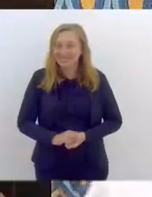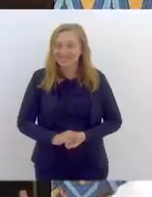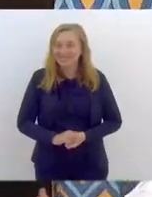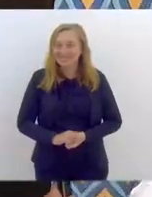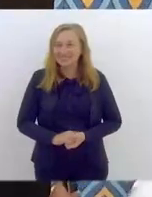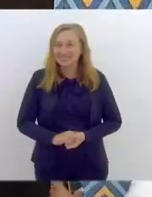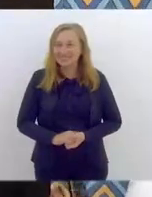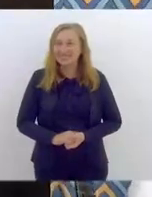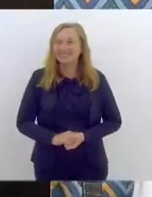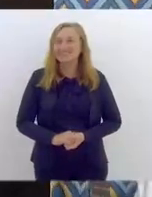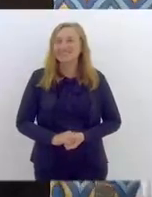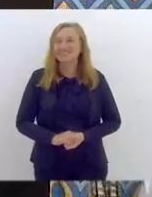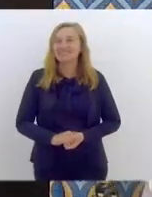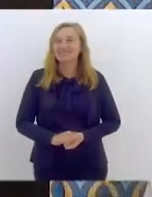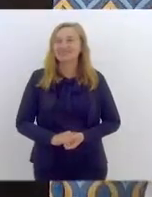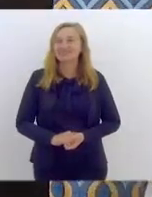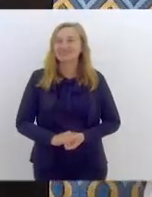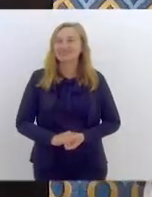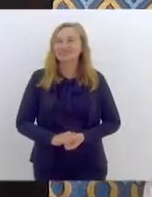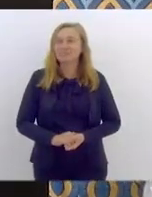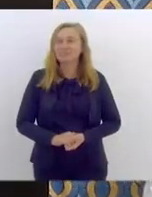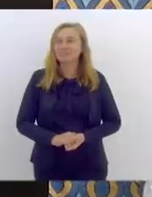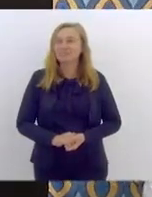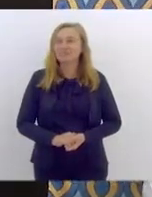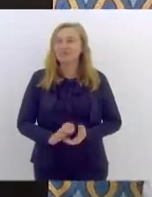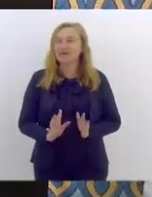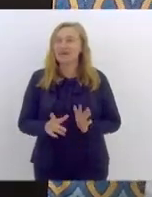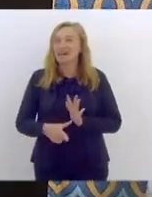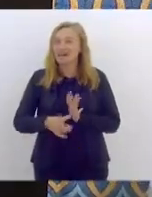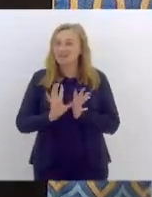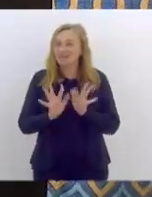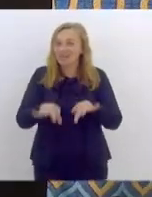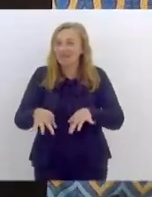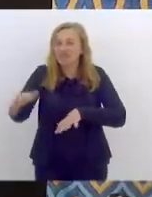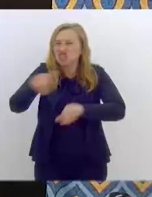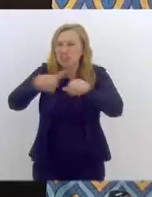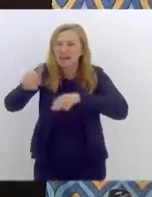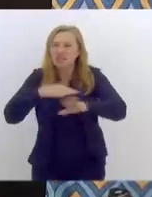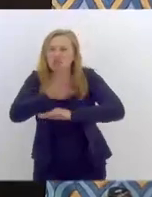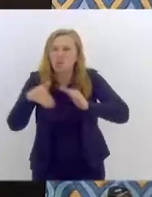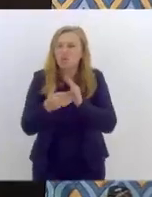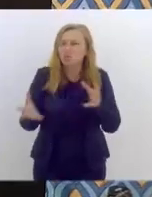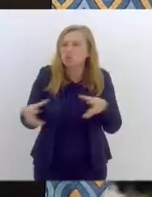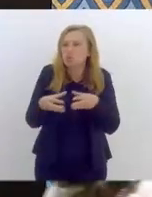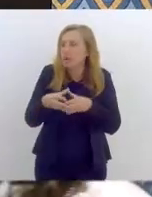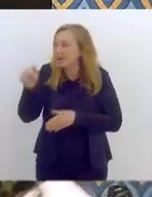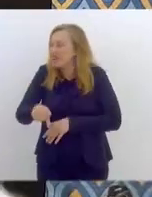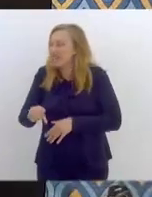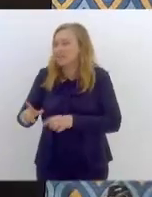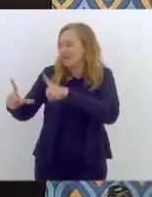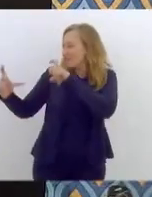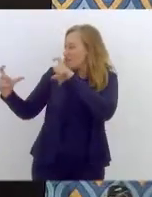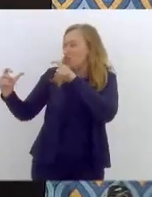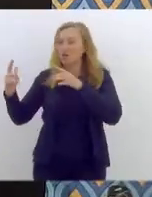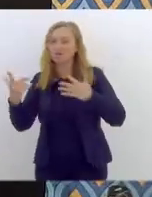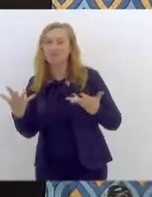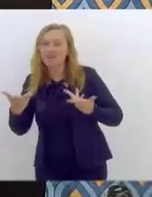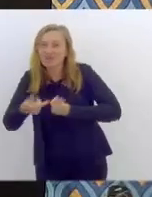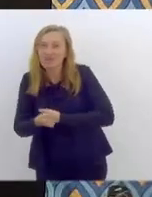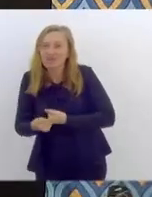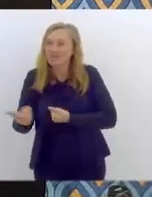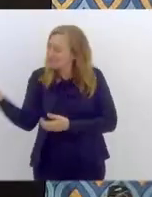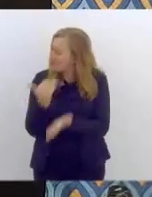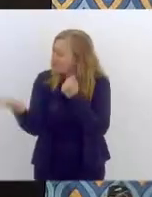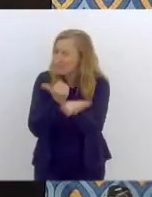Antes de eu declarar encerrada a sessão, chamar todo mundo da equipe aqui para a gente fazer aquela... Cadê a Elaine Barbosa? Está fugindo da foto,